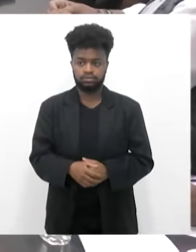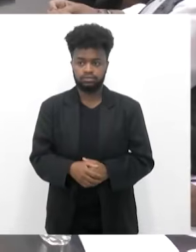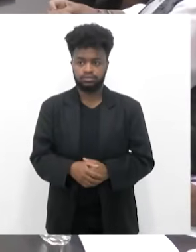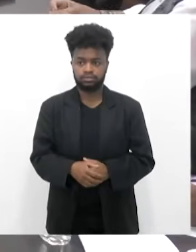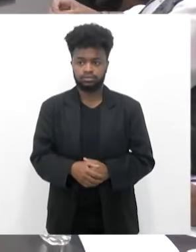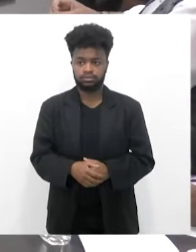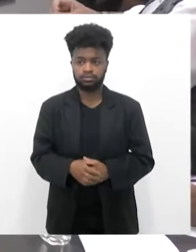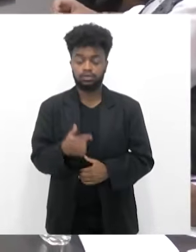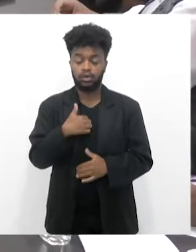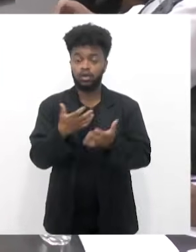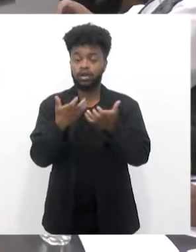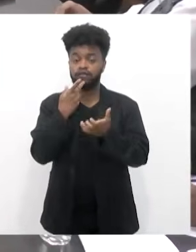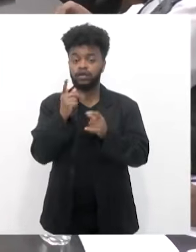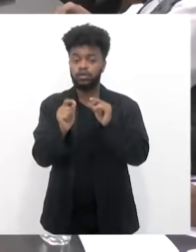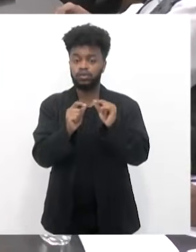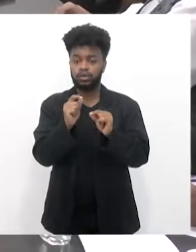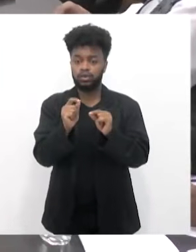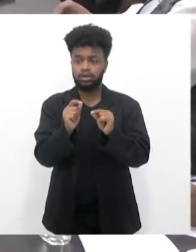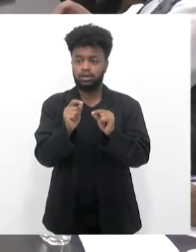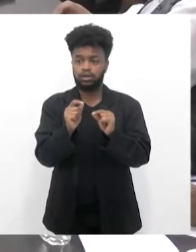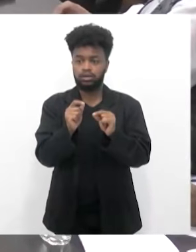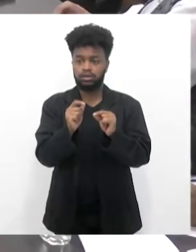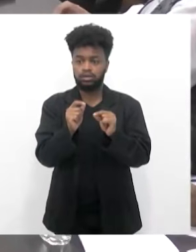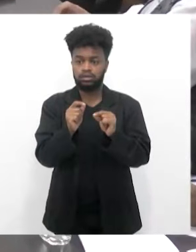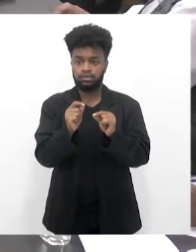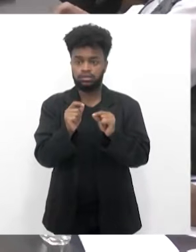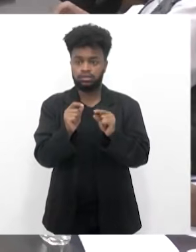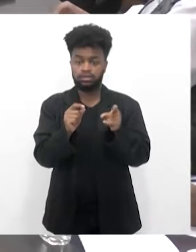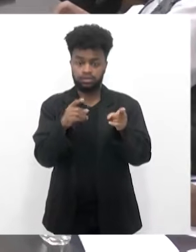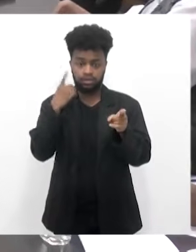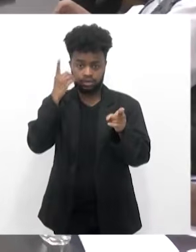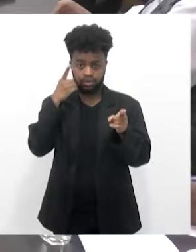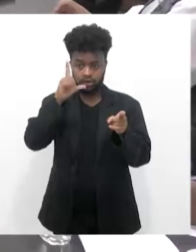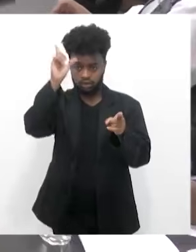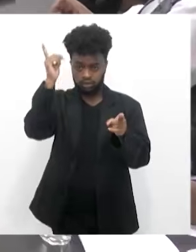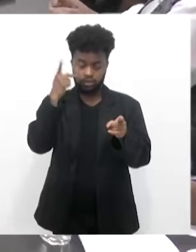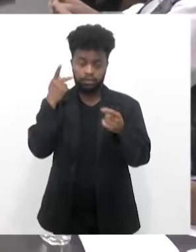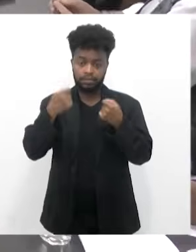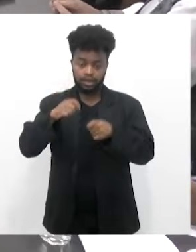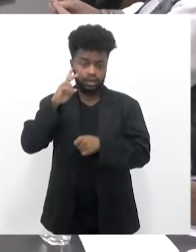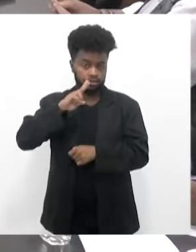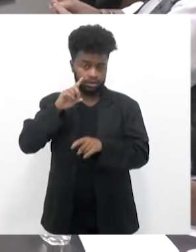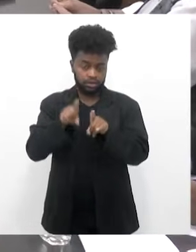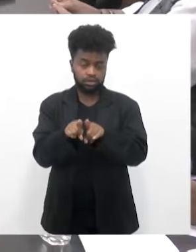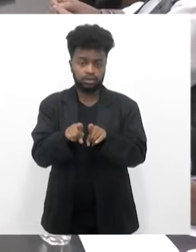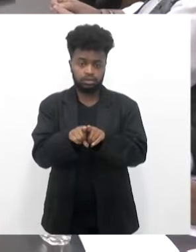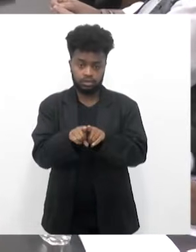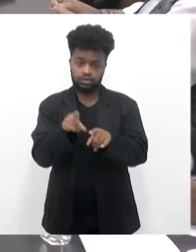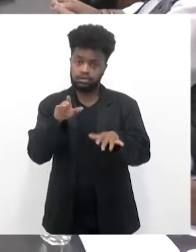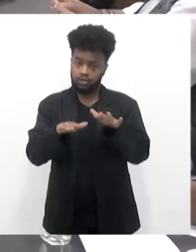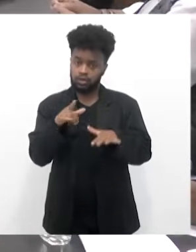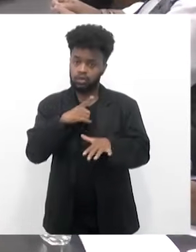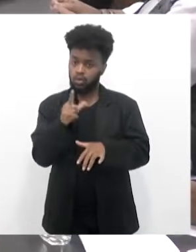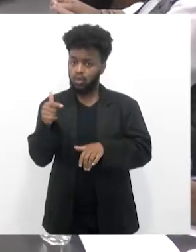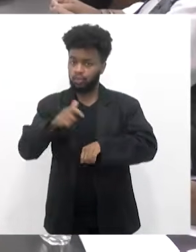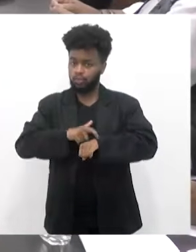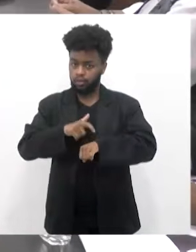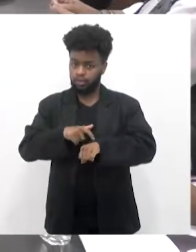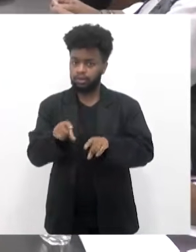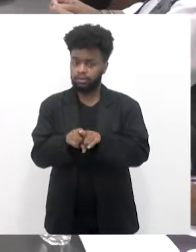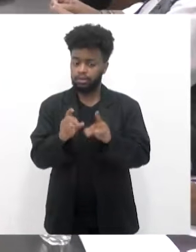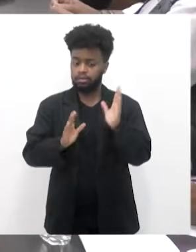presidente. Exatamente essa. De repente, Parabéns, um deputado impedimento. Paulo. Não, e o deputado Luiz Paulo há de lembrar que em outros momentos, que inclusive eram